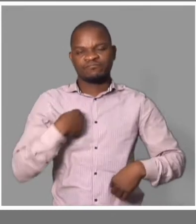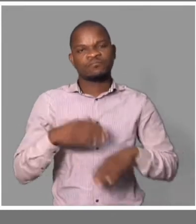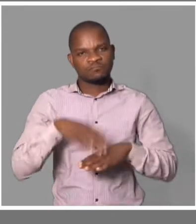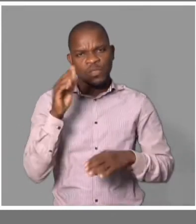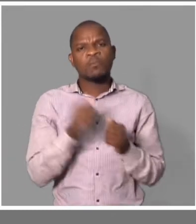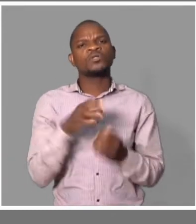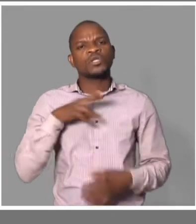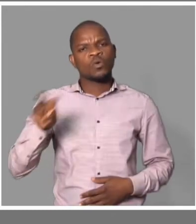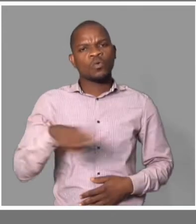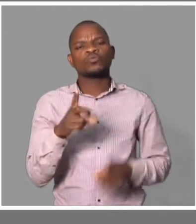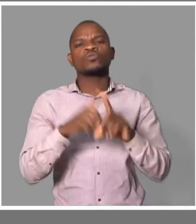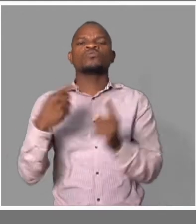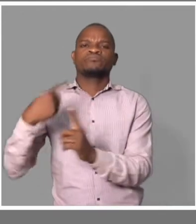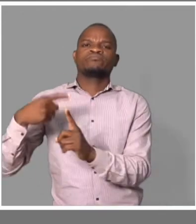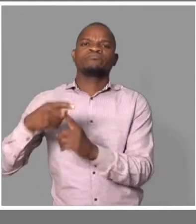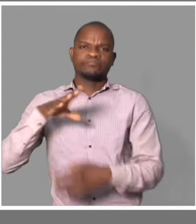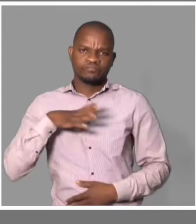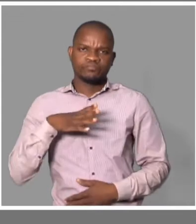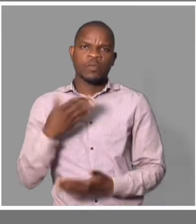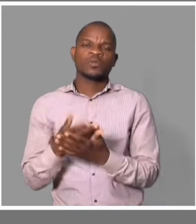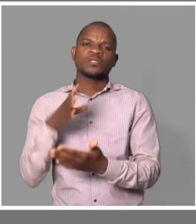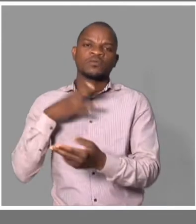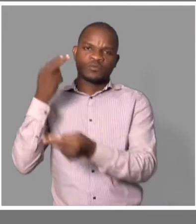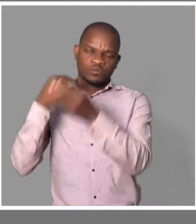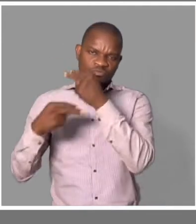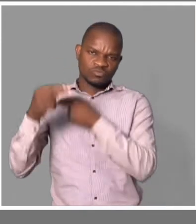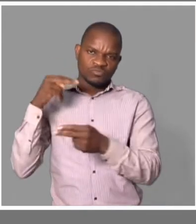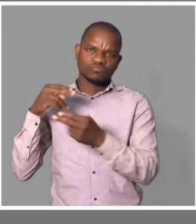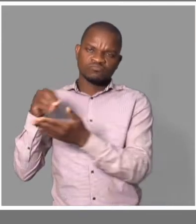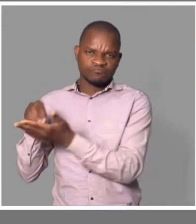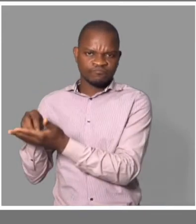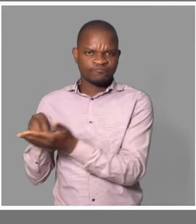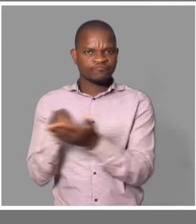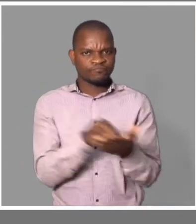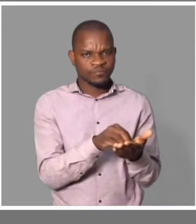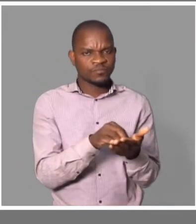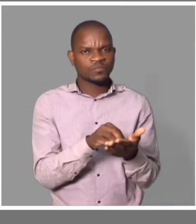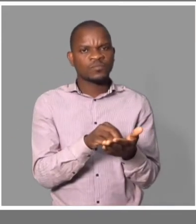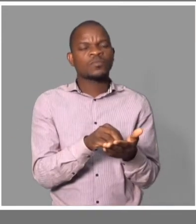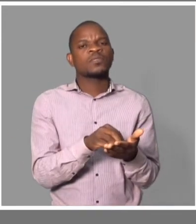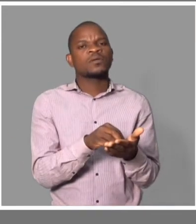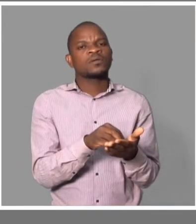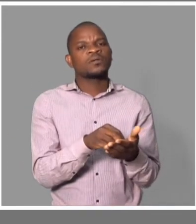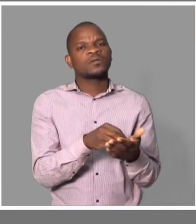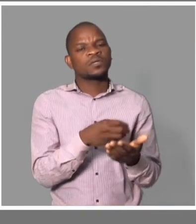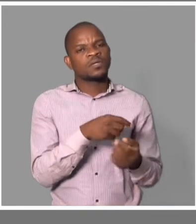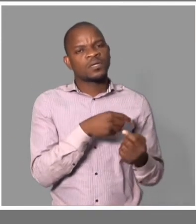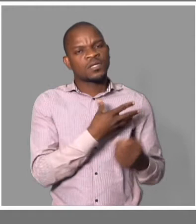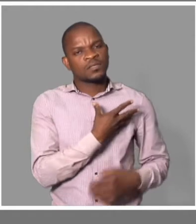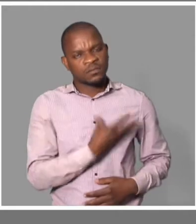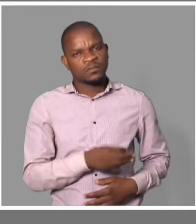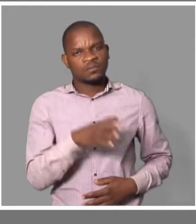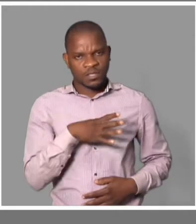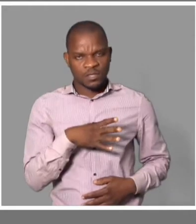mas é divertida ao mesmo tempo. Porque são histórias que fazem ali, e que ao mesmo tempo são histórias que